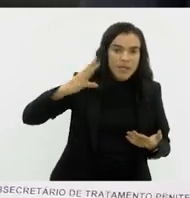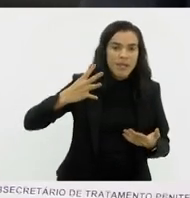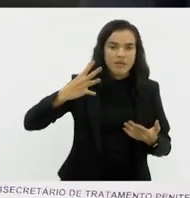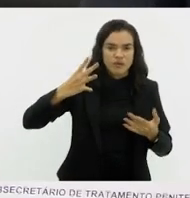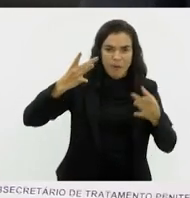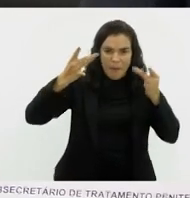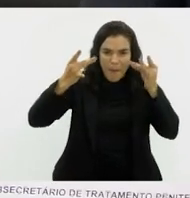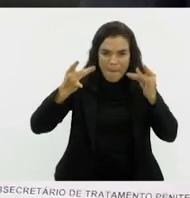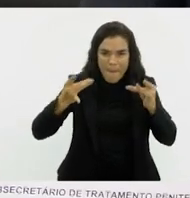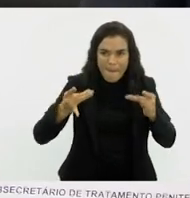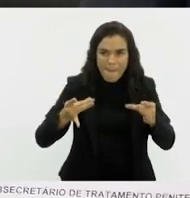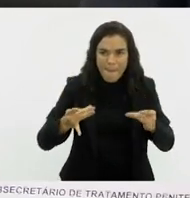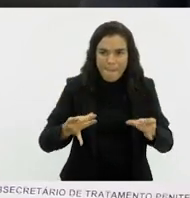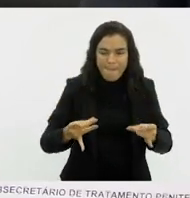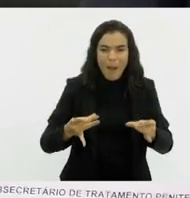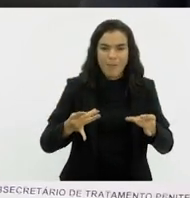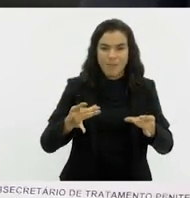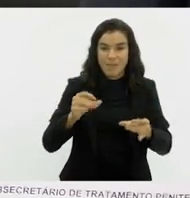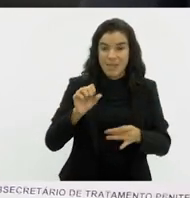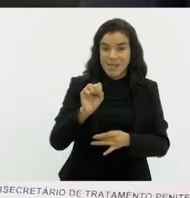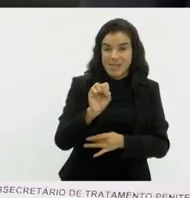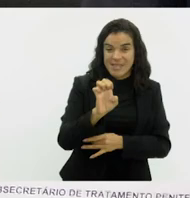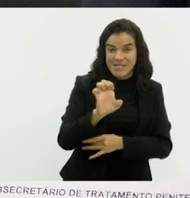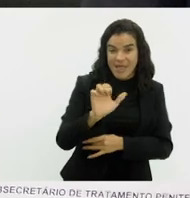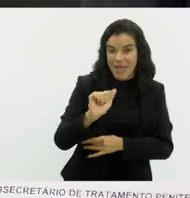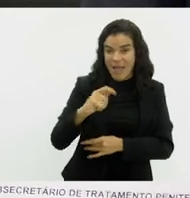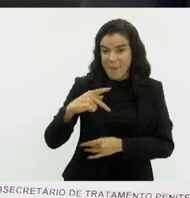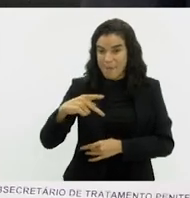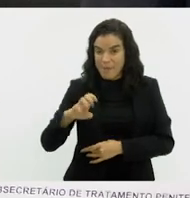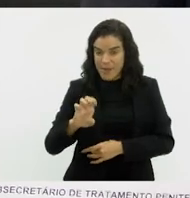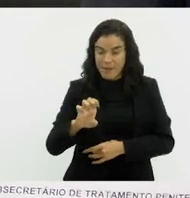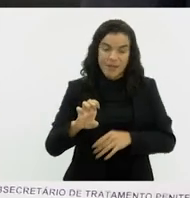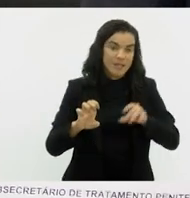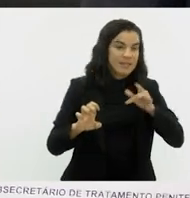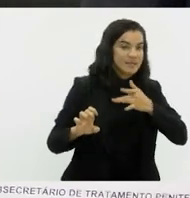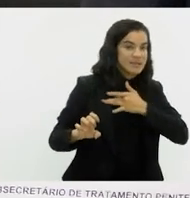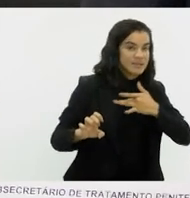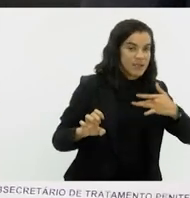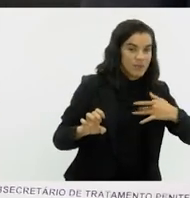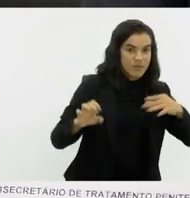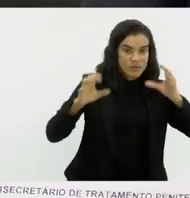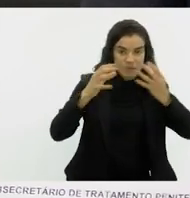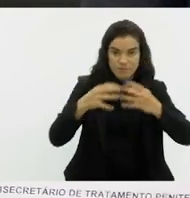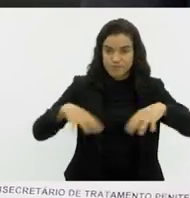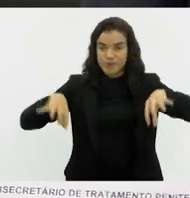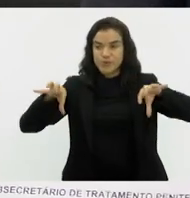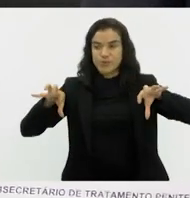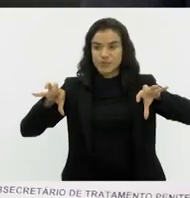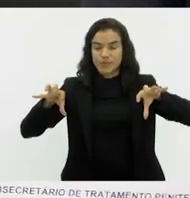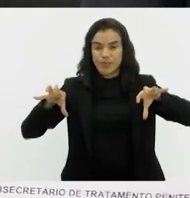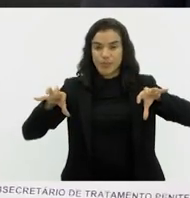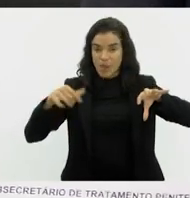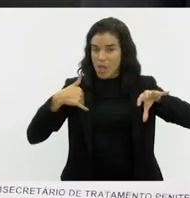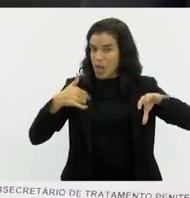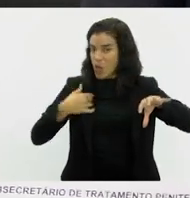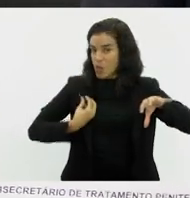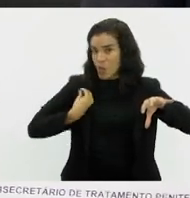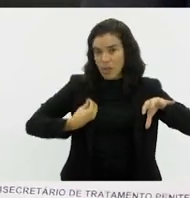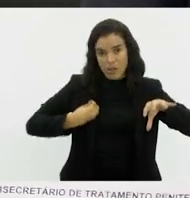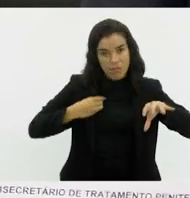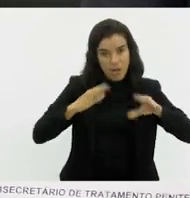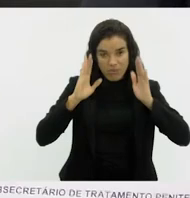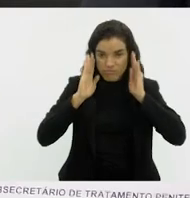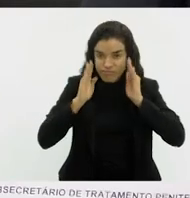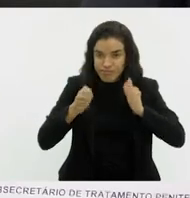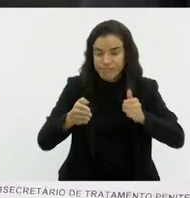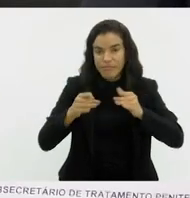questão, o CEAP e a saúde. Porque ele falou assim, Júlio, eu estou aqui para cumprir minha função. Minha função é cuidar